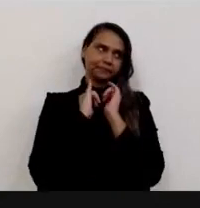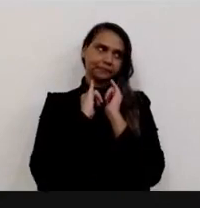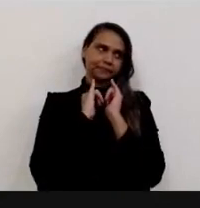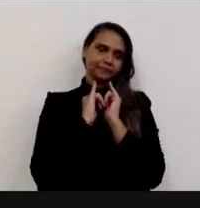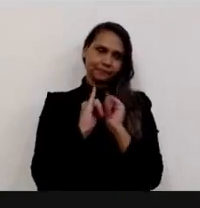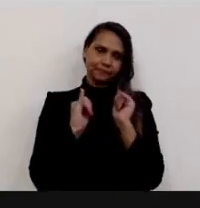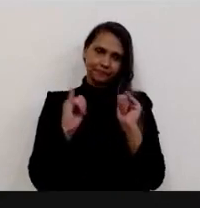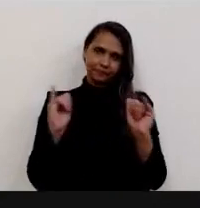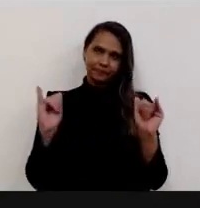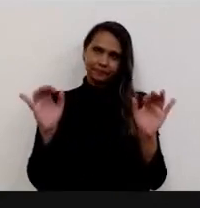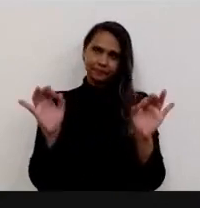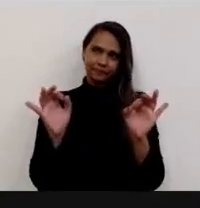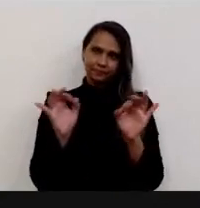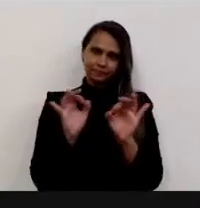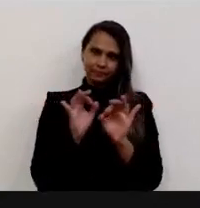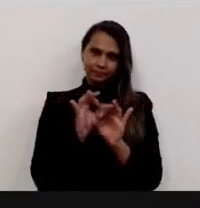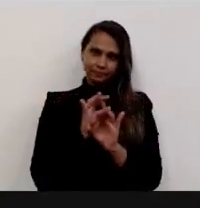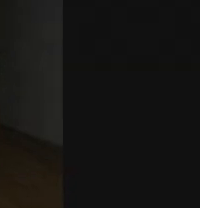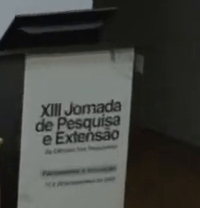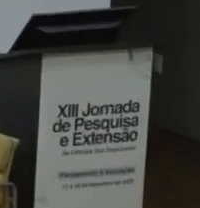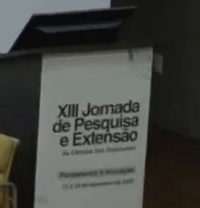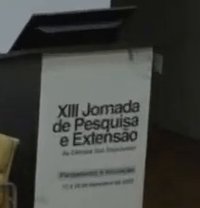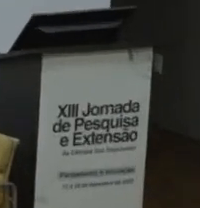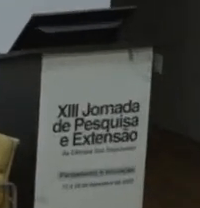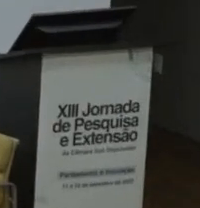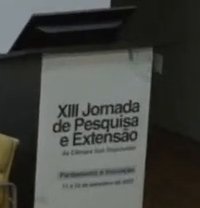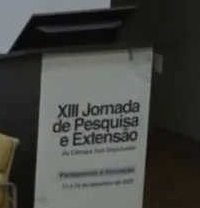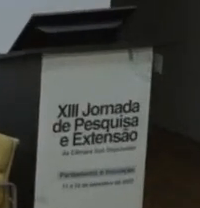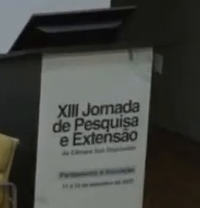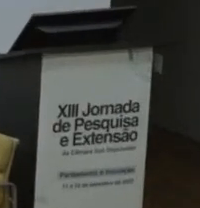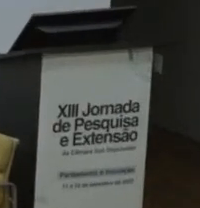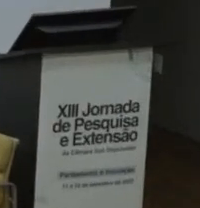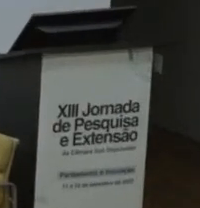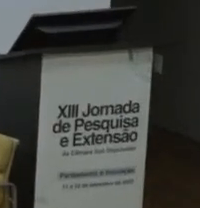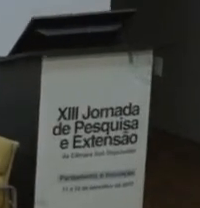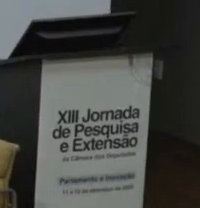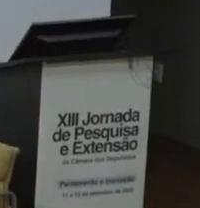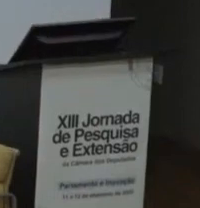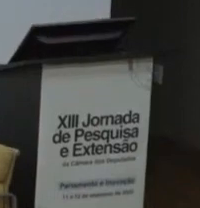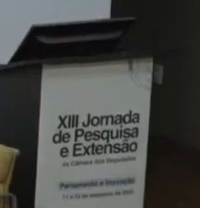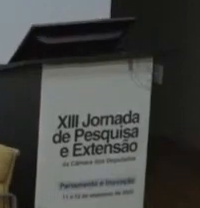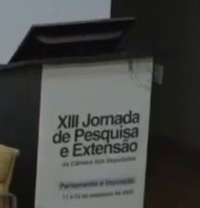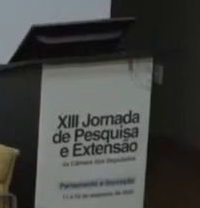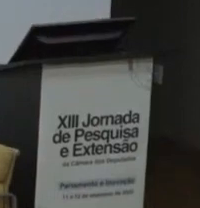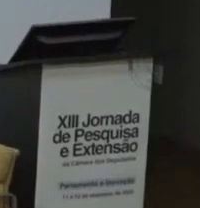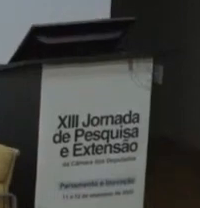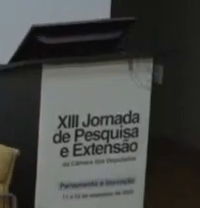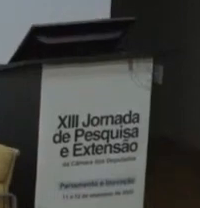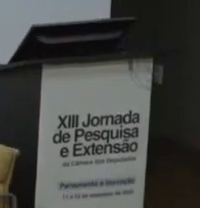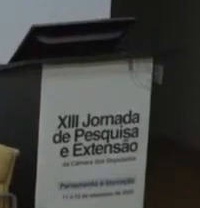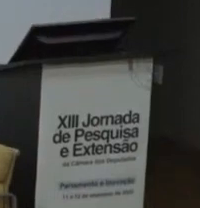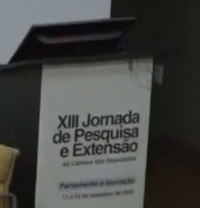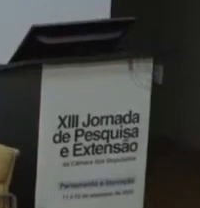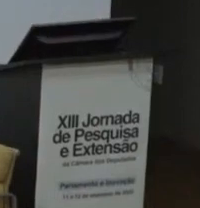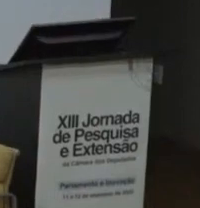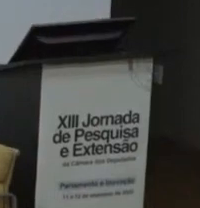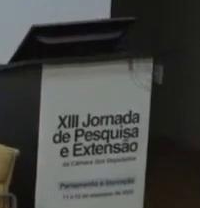avisos, eu, sem atraso, convido Rubens Vasconcelos Terra Neto para apresentar o seu